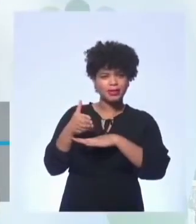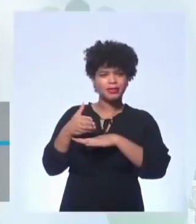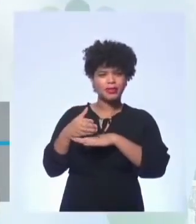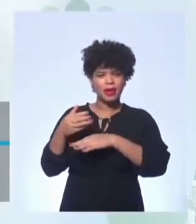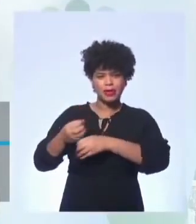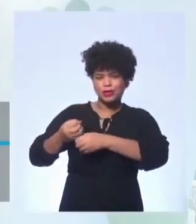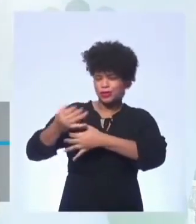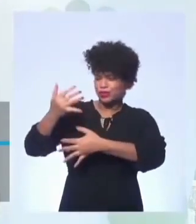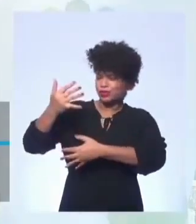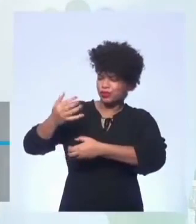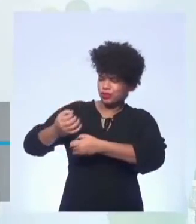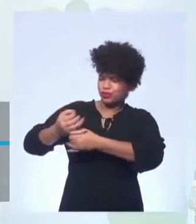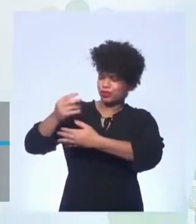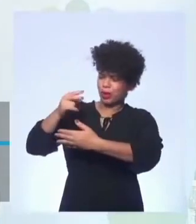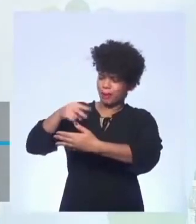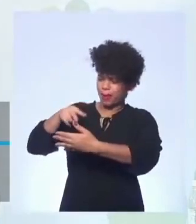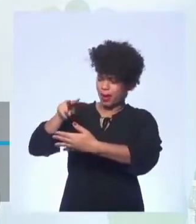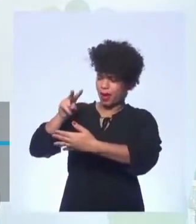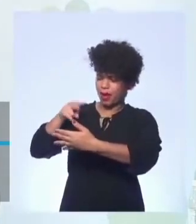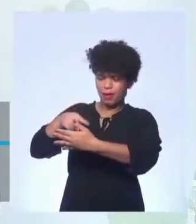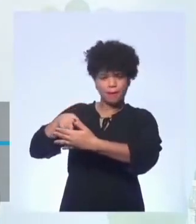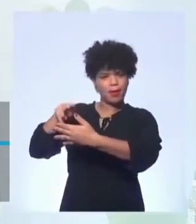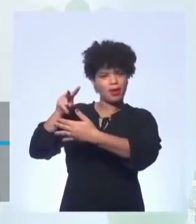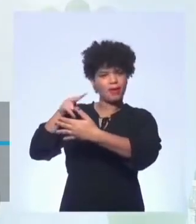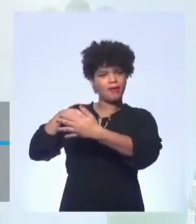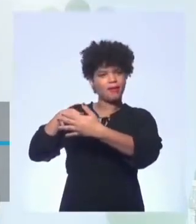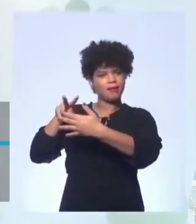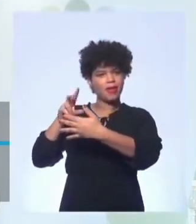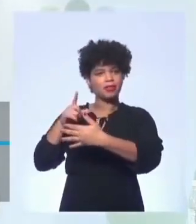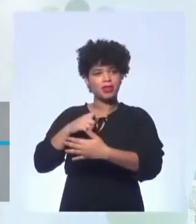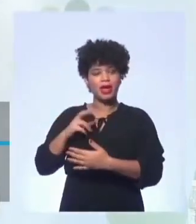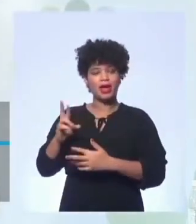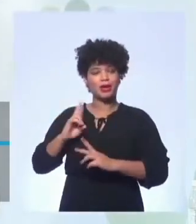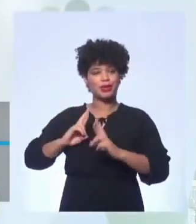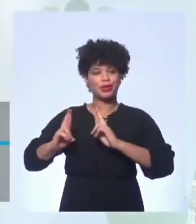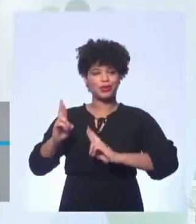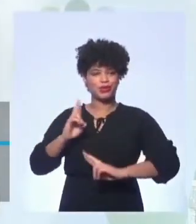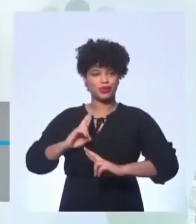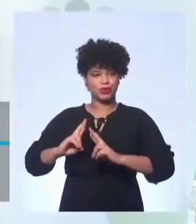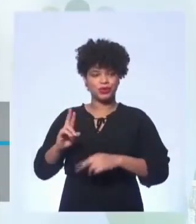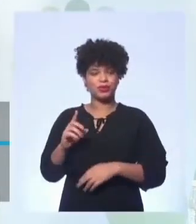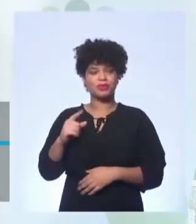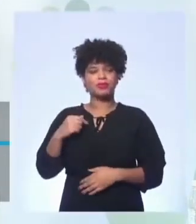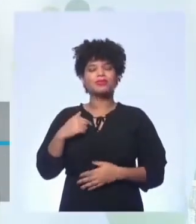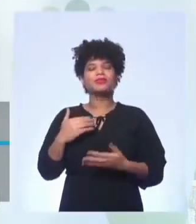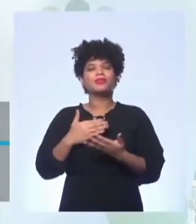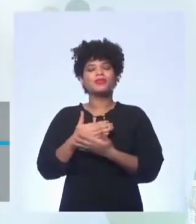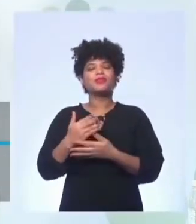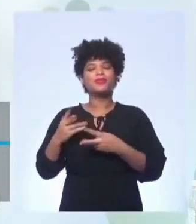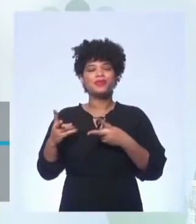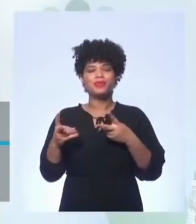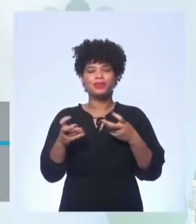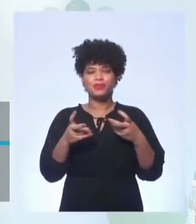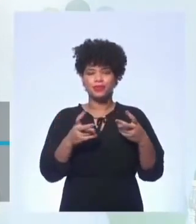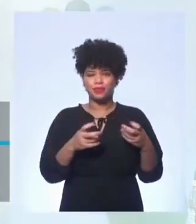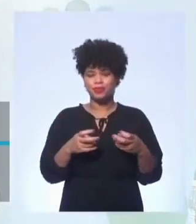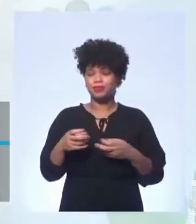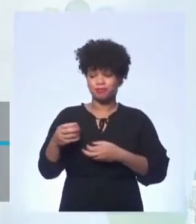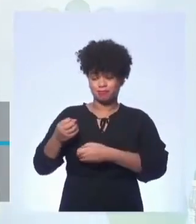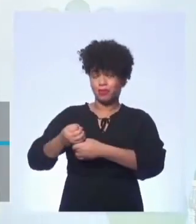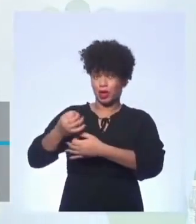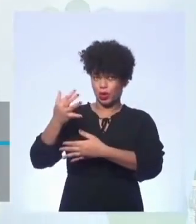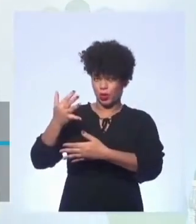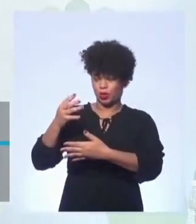a aparecer, conforme os estudantes começaram a responder, nós já começamos a observar aqui pelo chat,